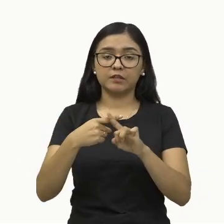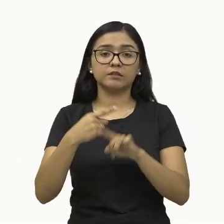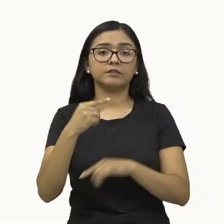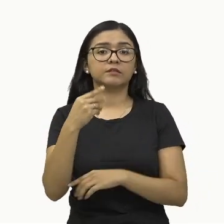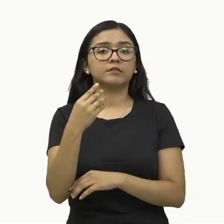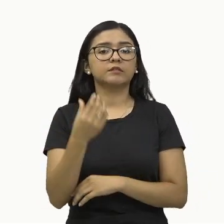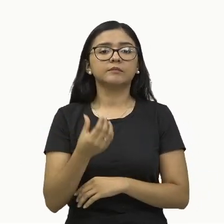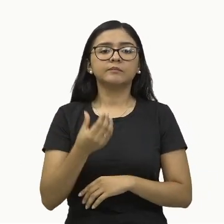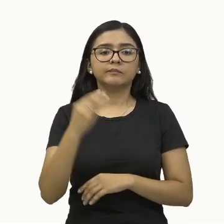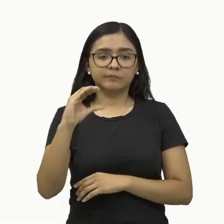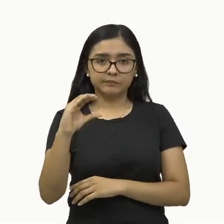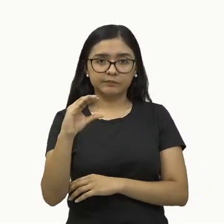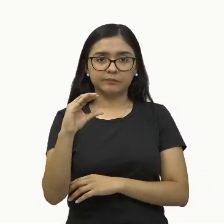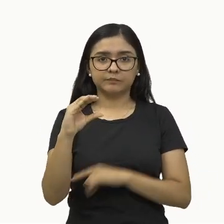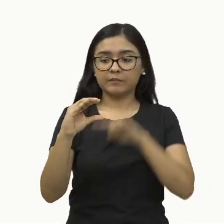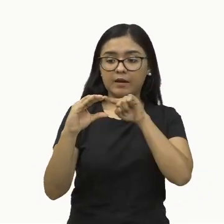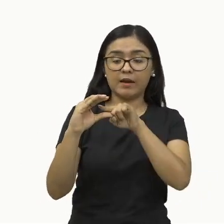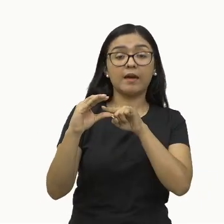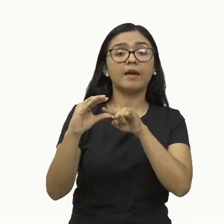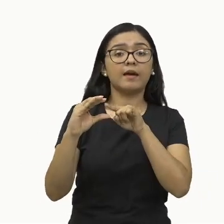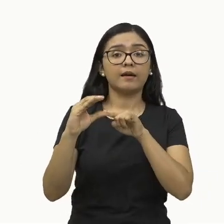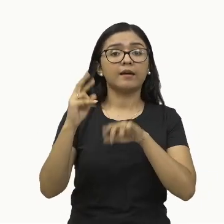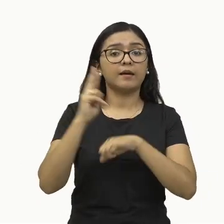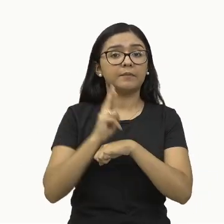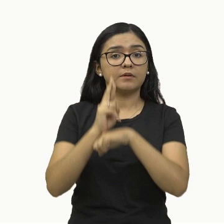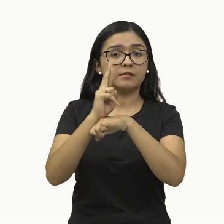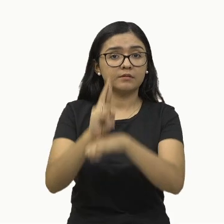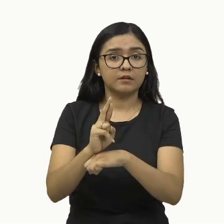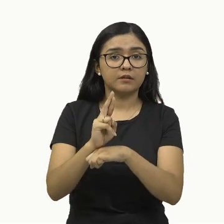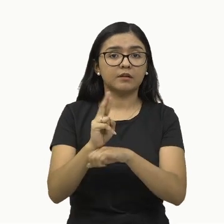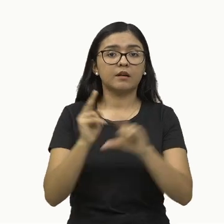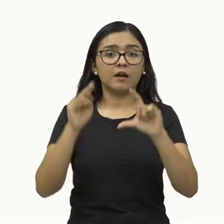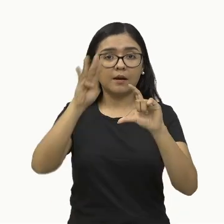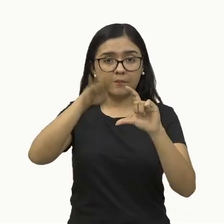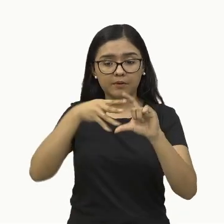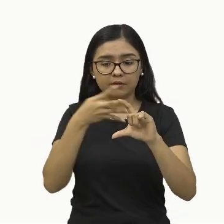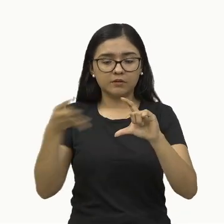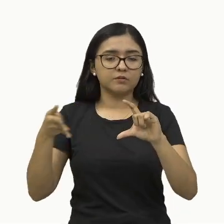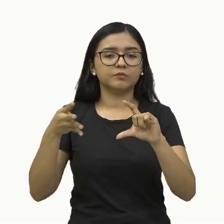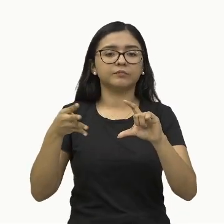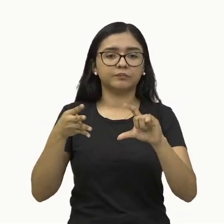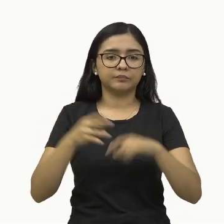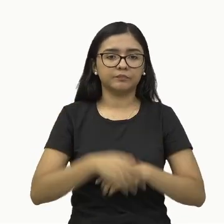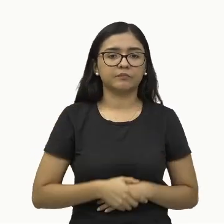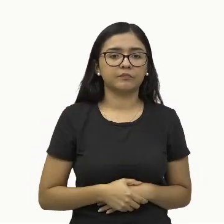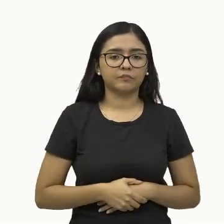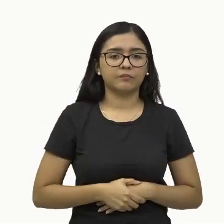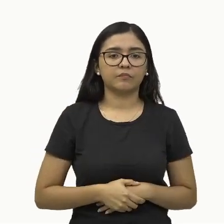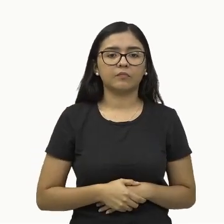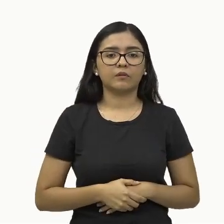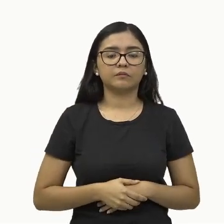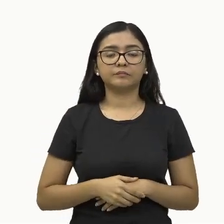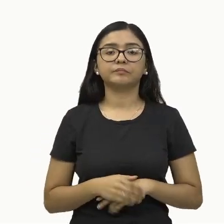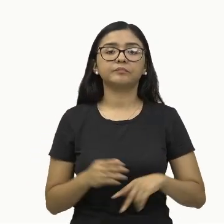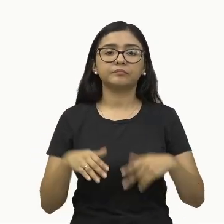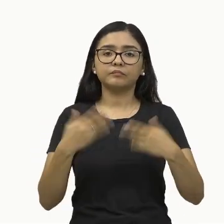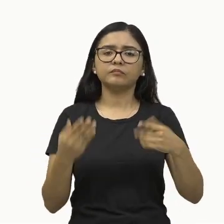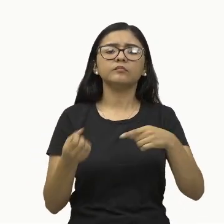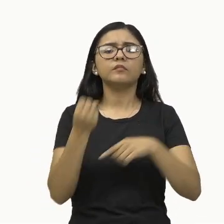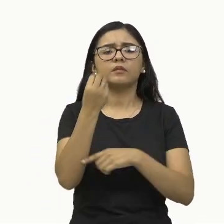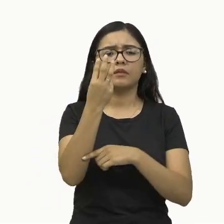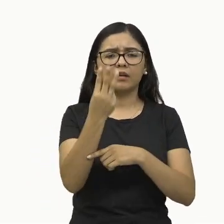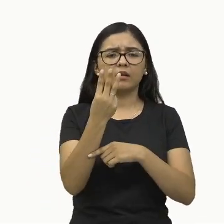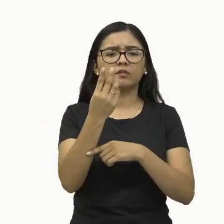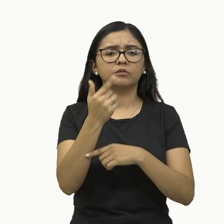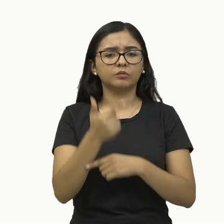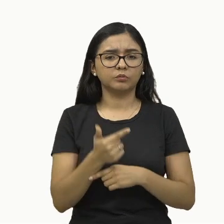C. C é o valor da minha matriz. Quanto vale a minha matriz? 3, 2, 1